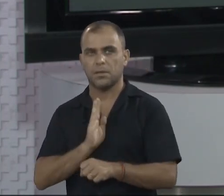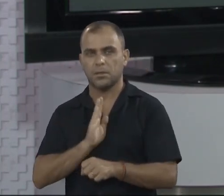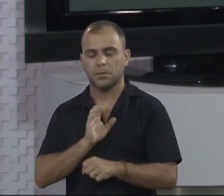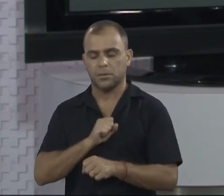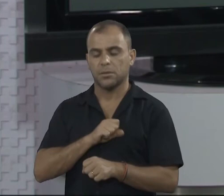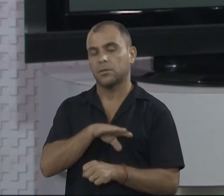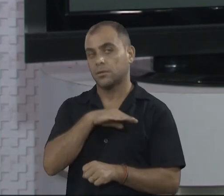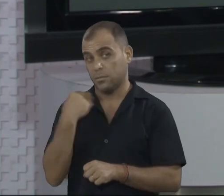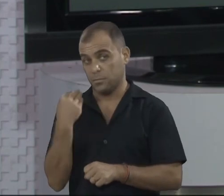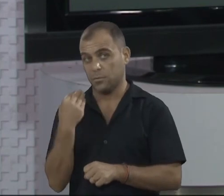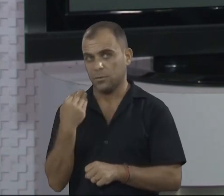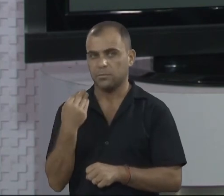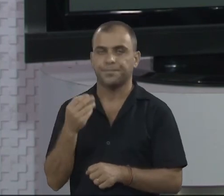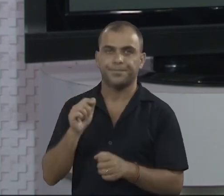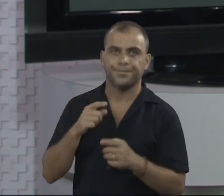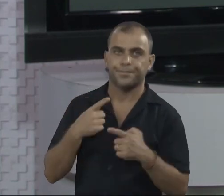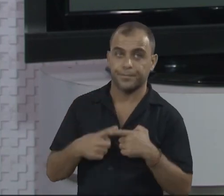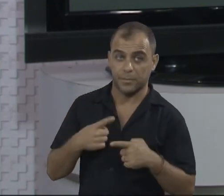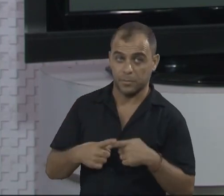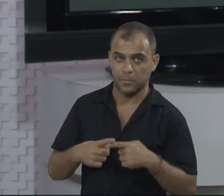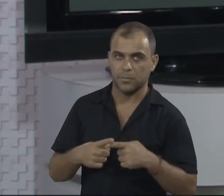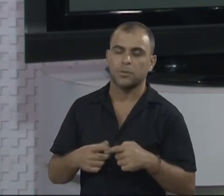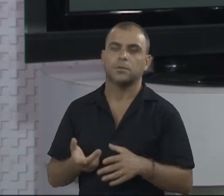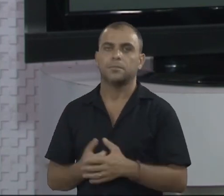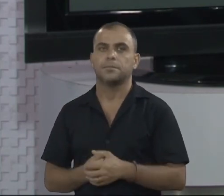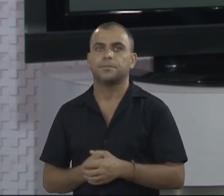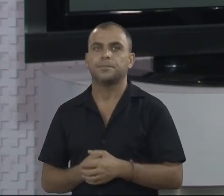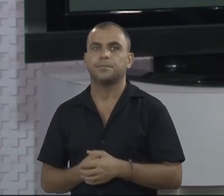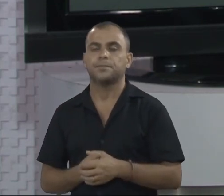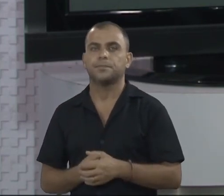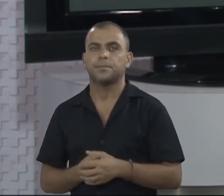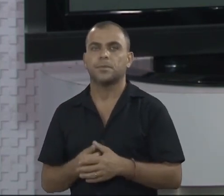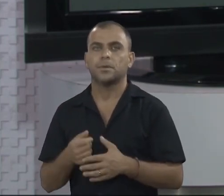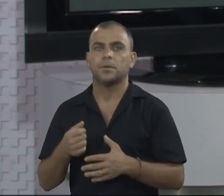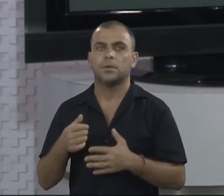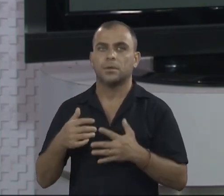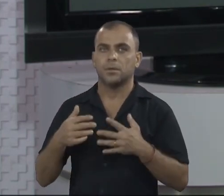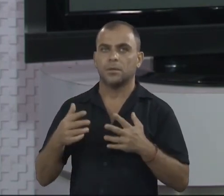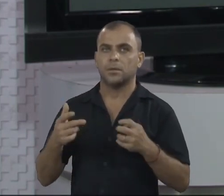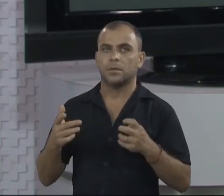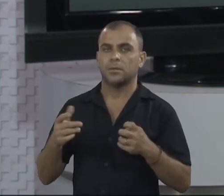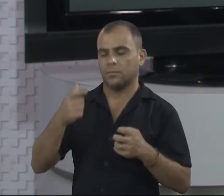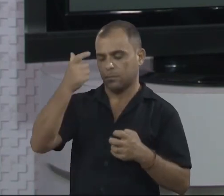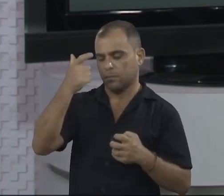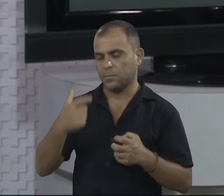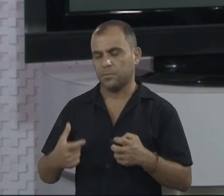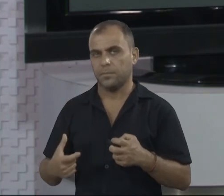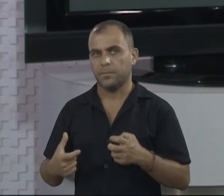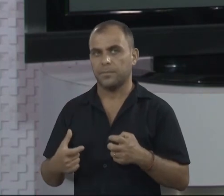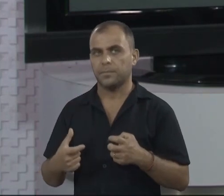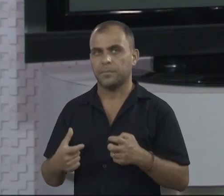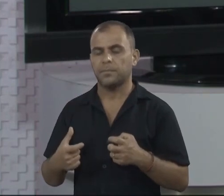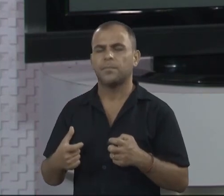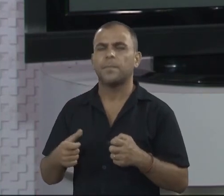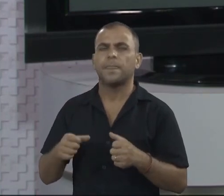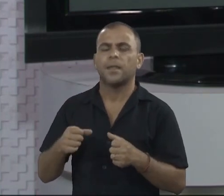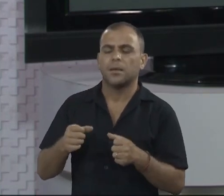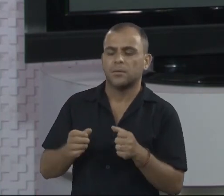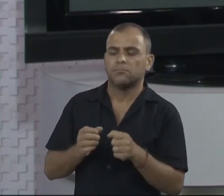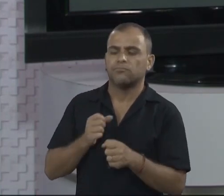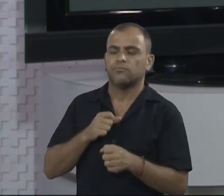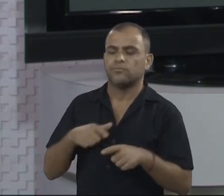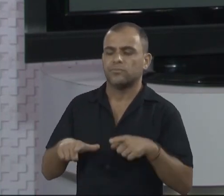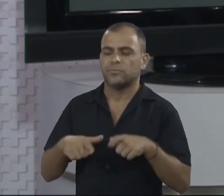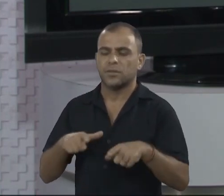são os órgãos responsáveis pela filtração e por metabolizar, né, os compostos do corpo, vão ficar também muito sobrecarregados